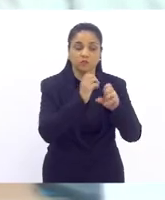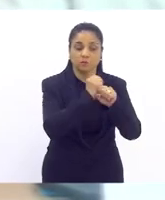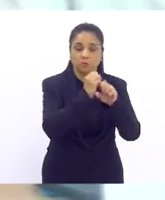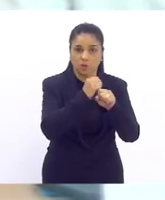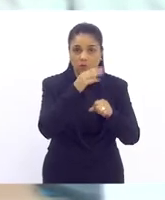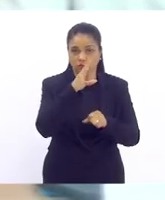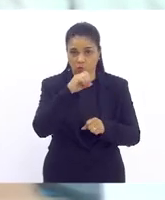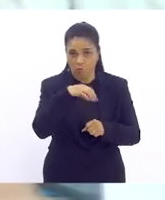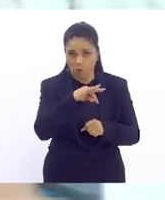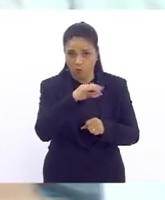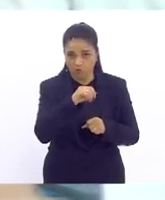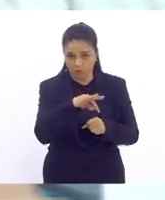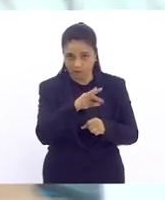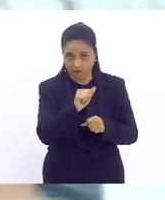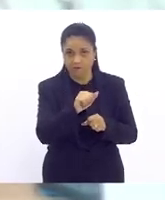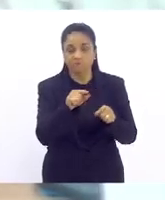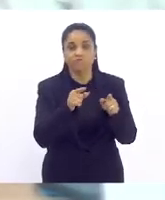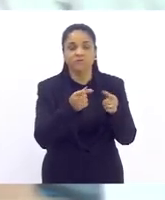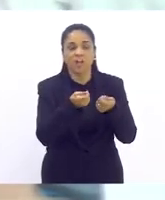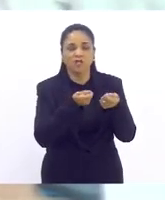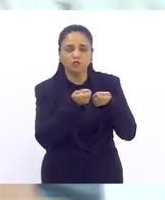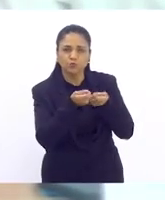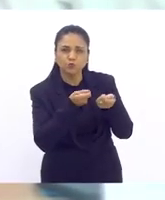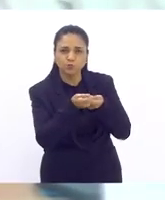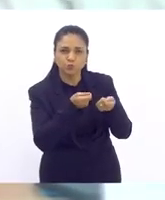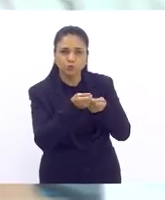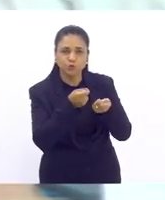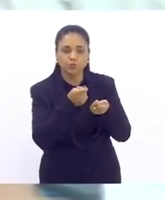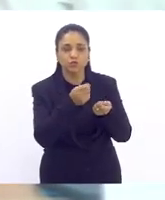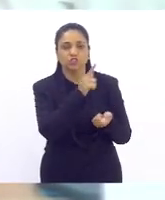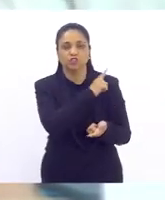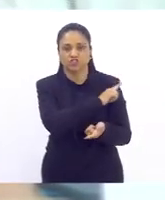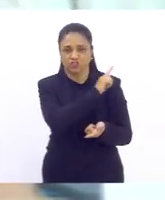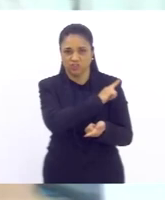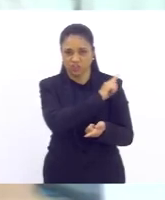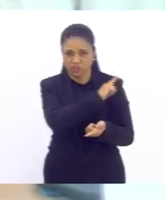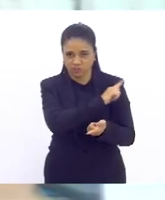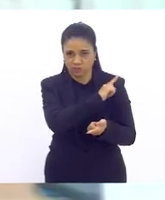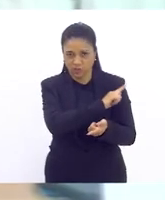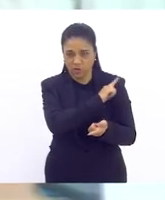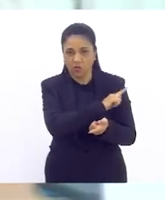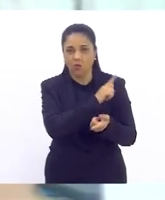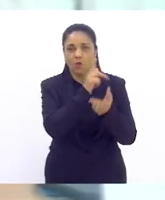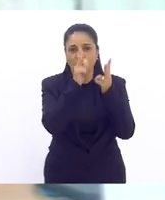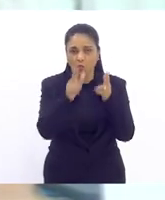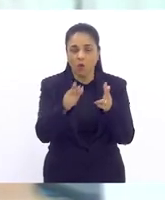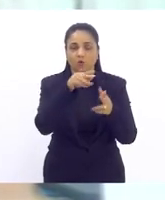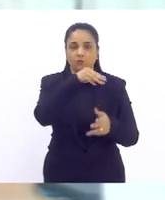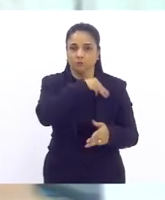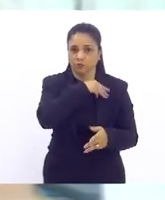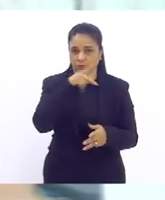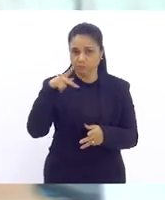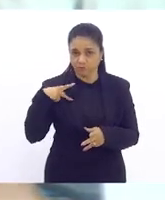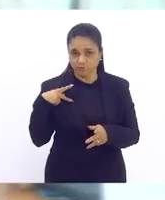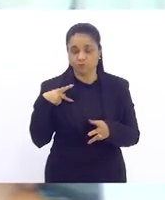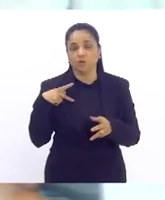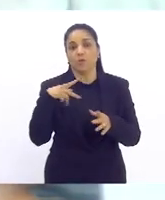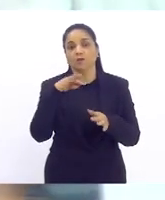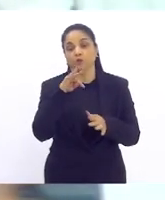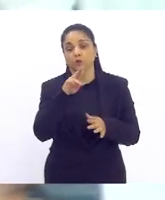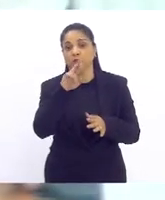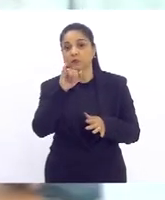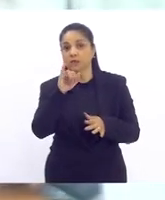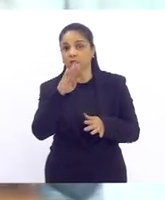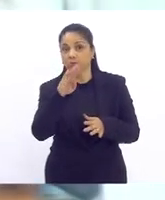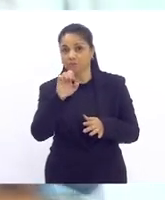para fazer um possível termo de ajuste de gestão que não é parecido que é feito no ministério público mas com o Tribunal de Contas Para